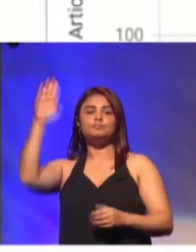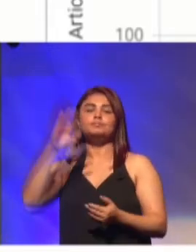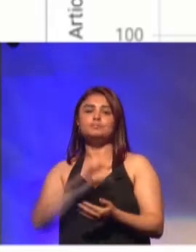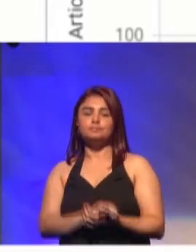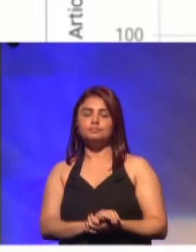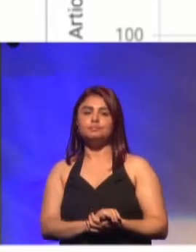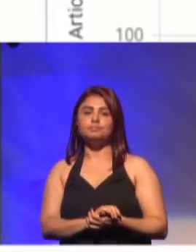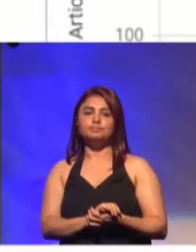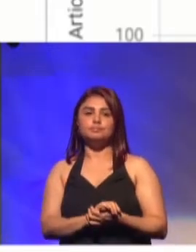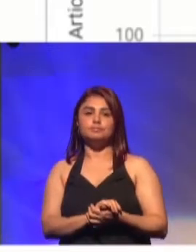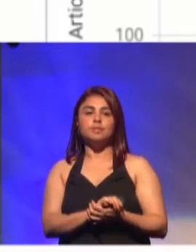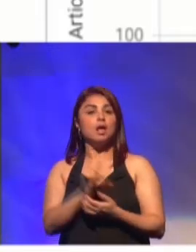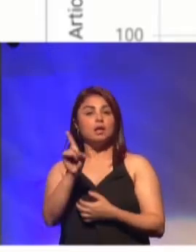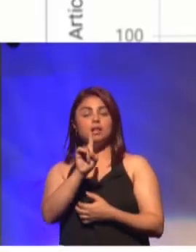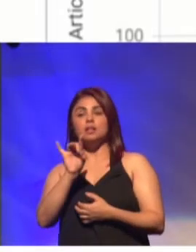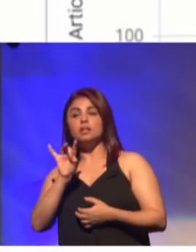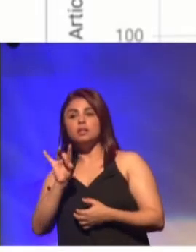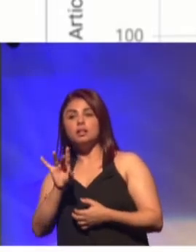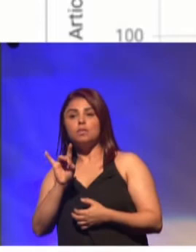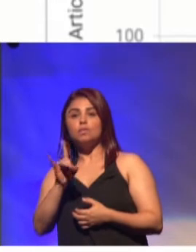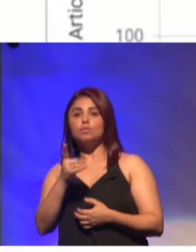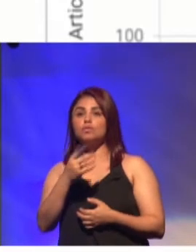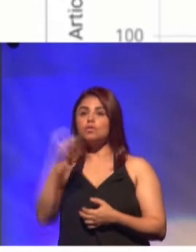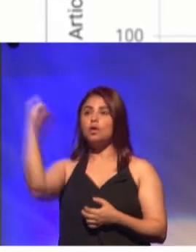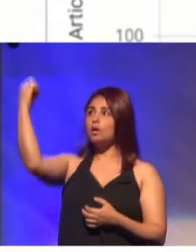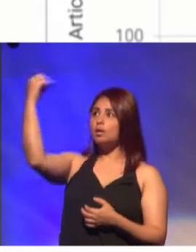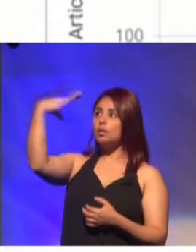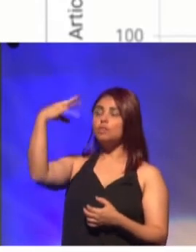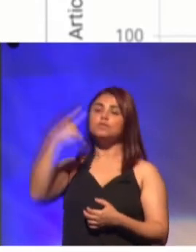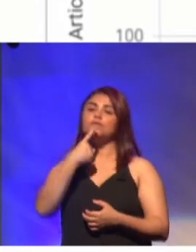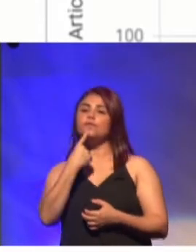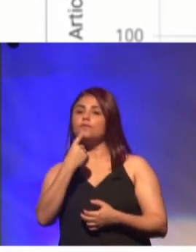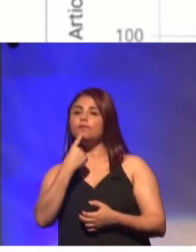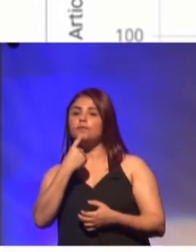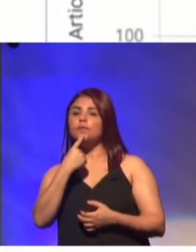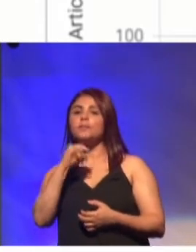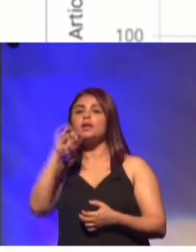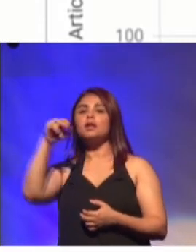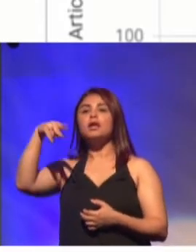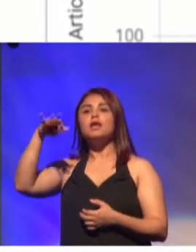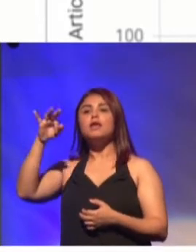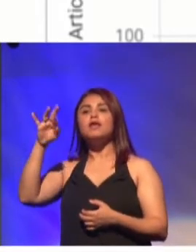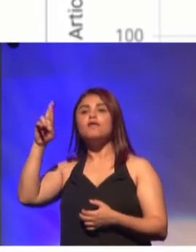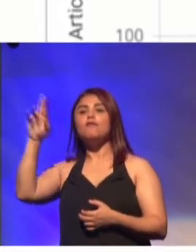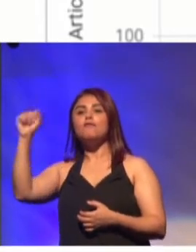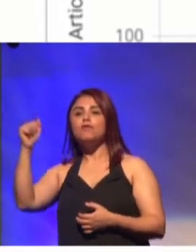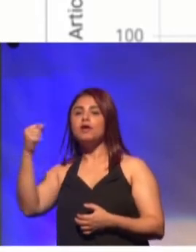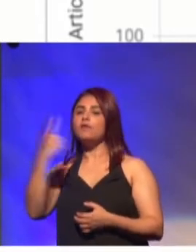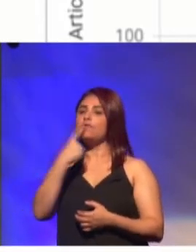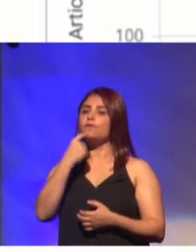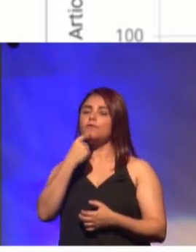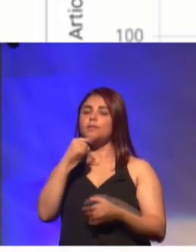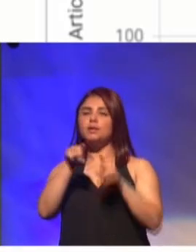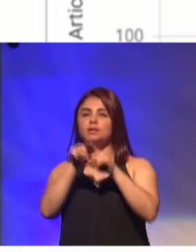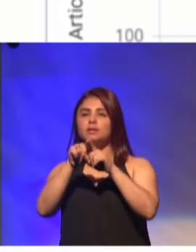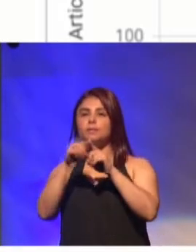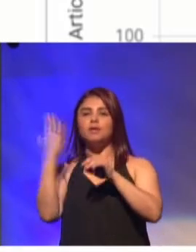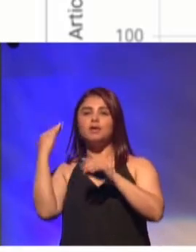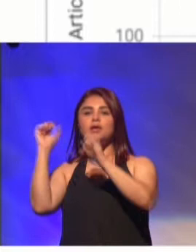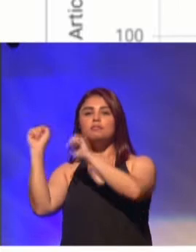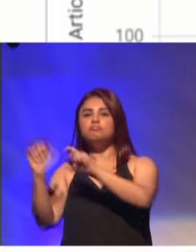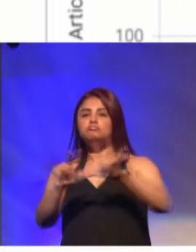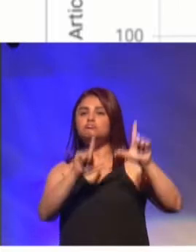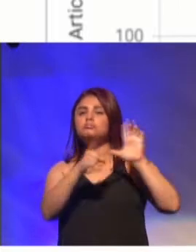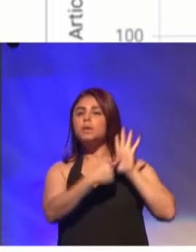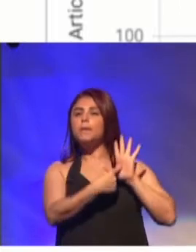Então, não só a luz vermelha, como a infravermelha, que eu mostrei naquele slide anterior,